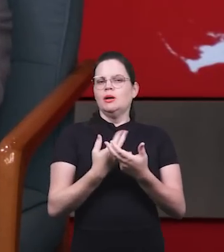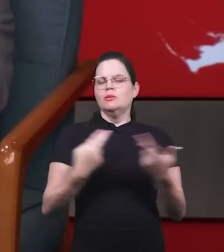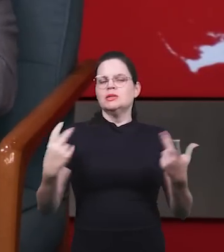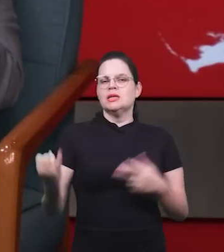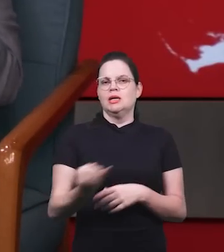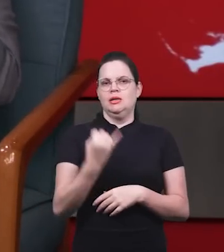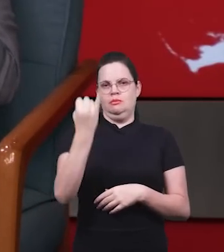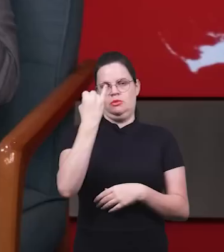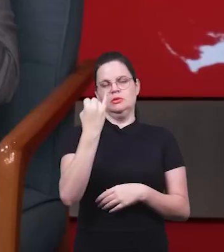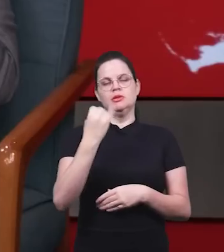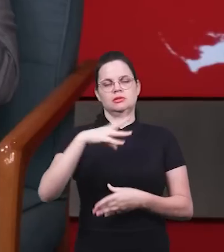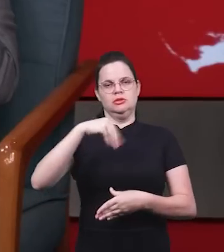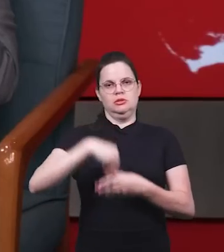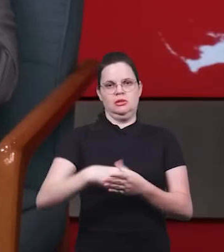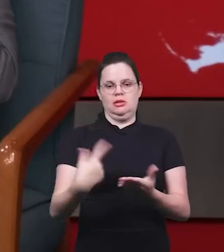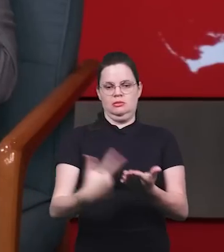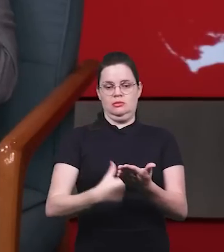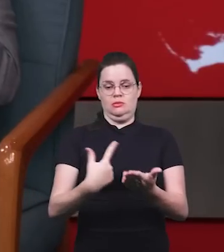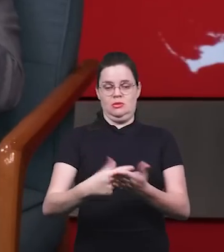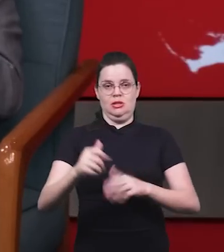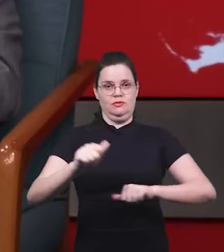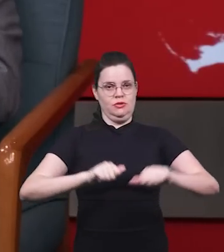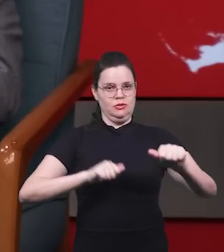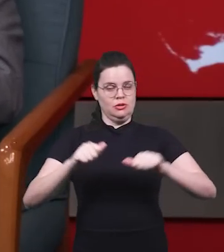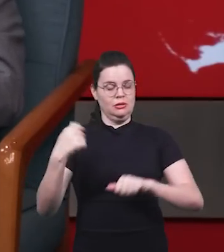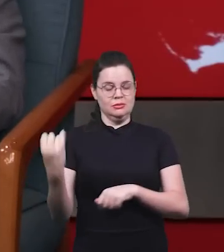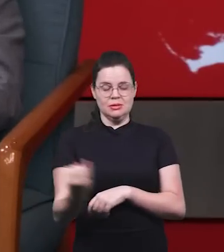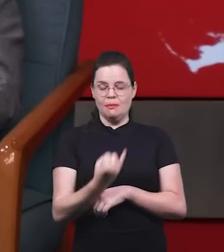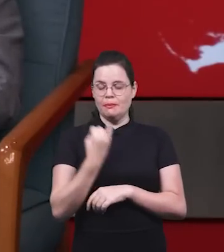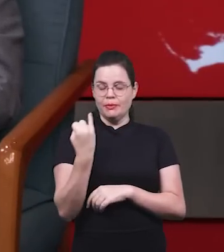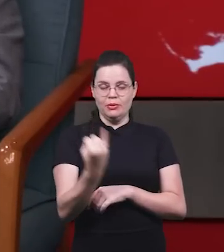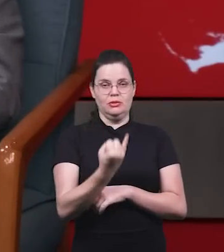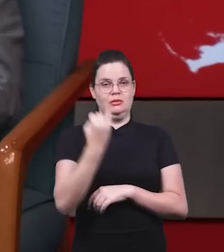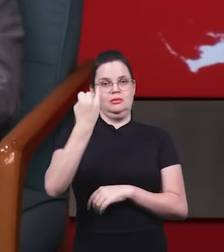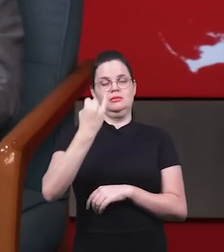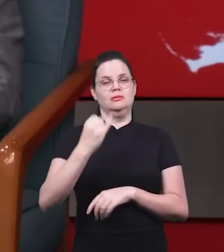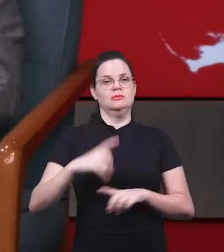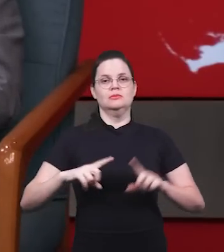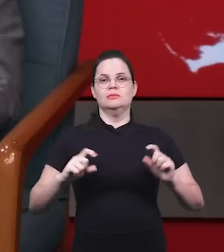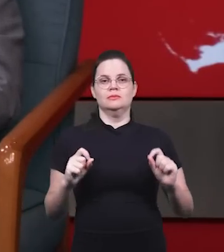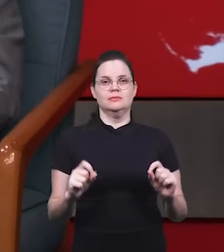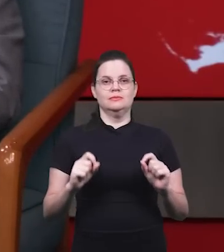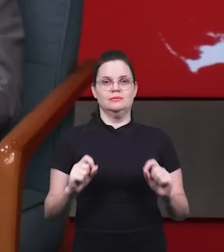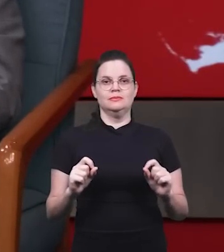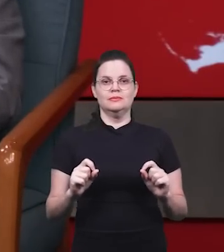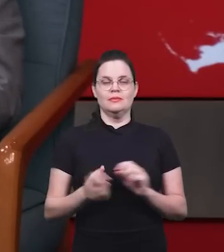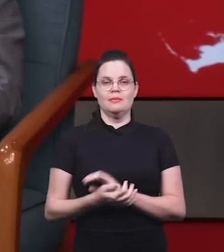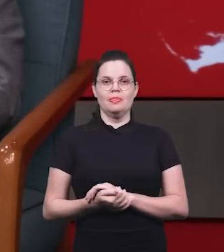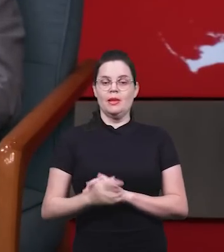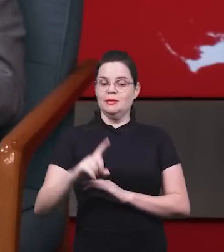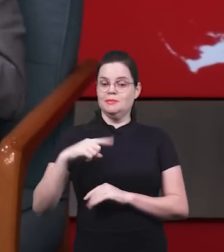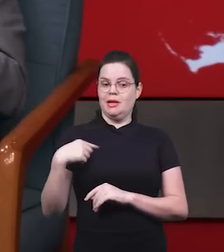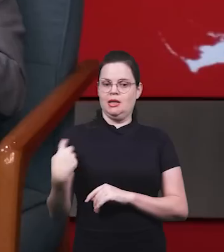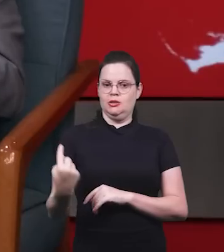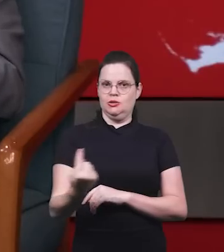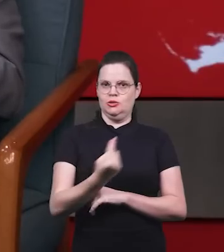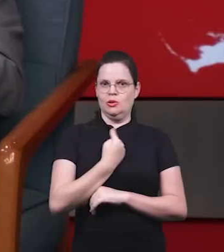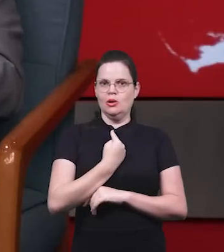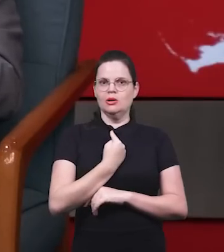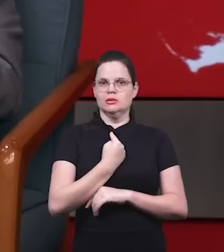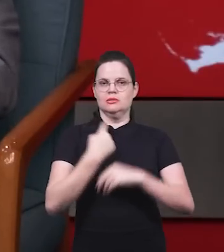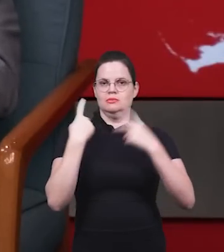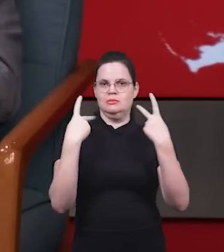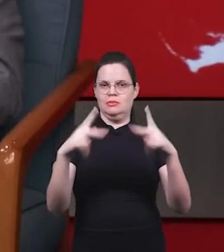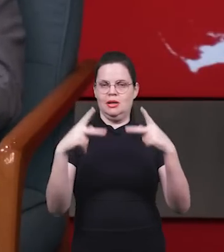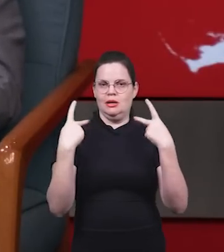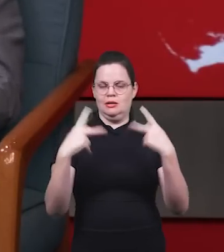torna o livro de Atos muito importante para nós e para aquilo